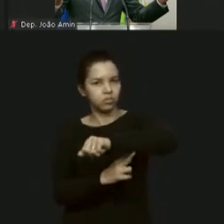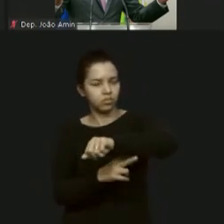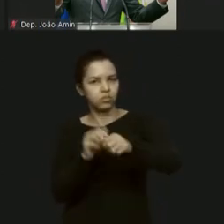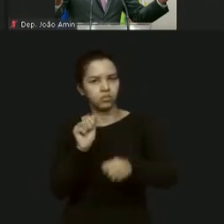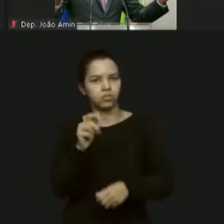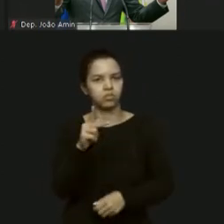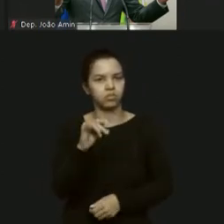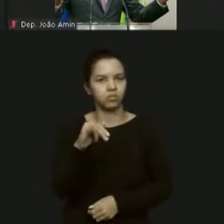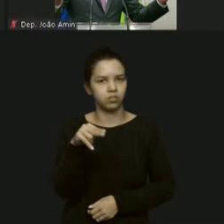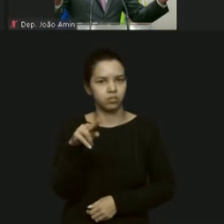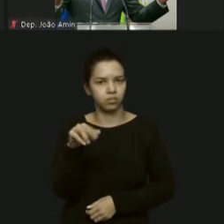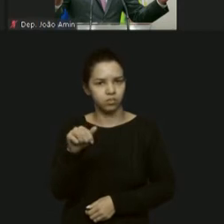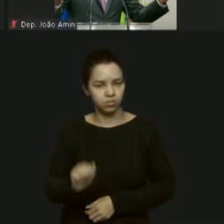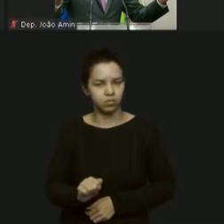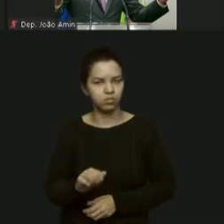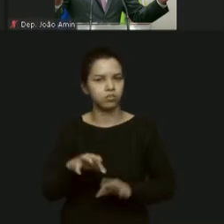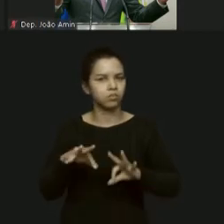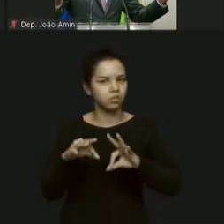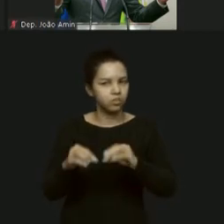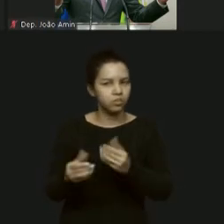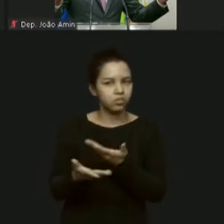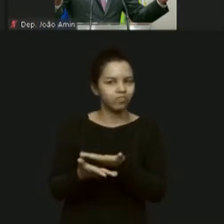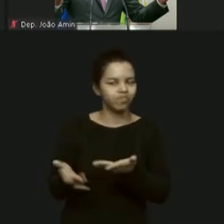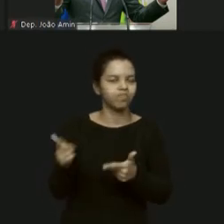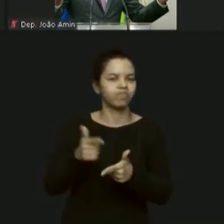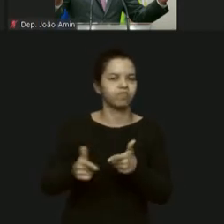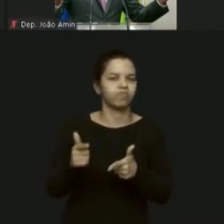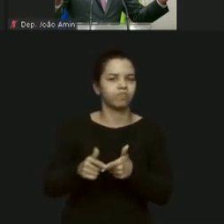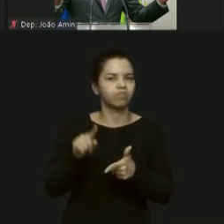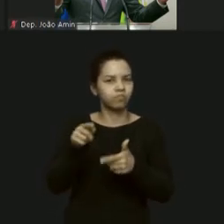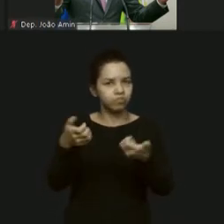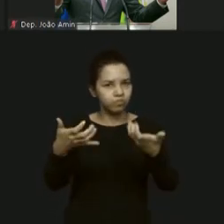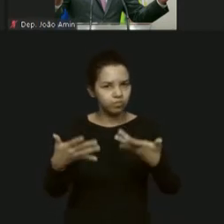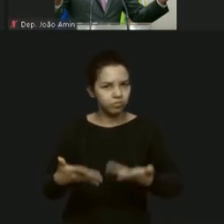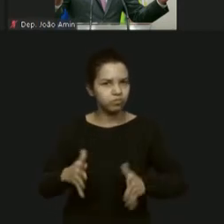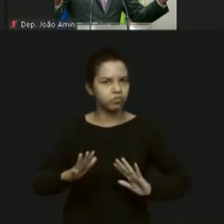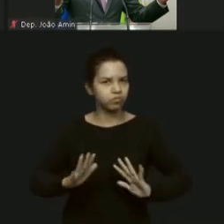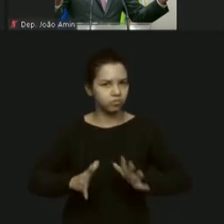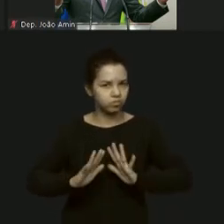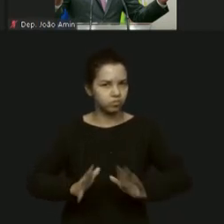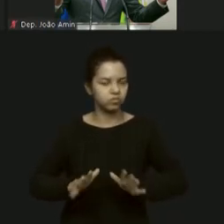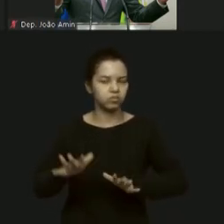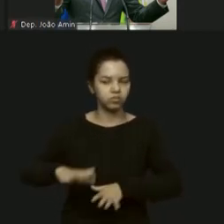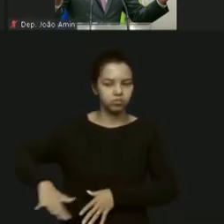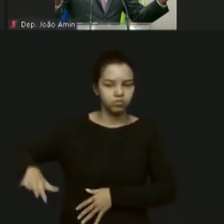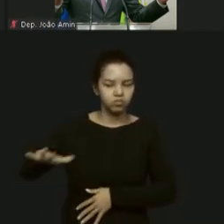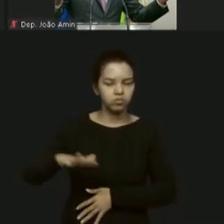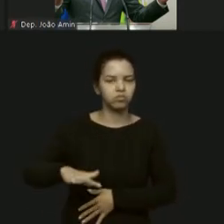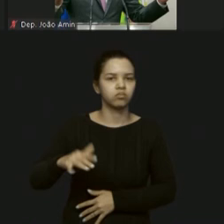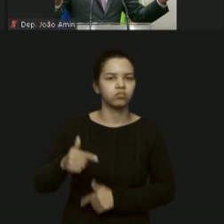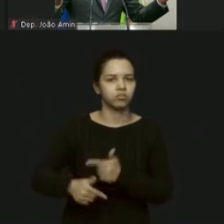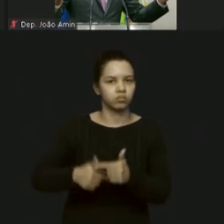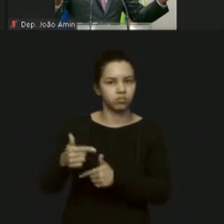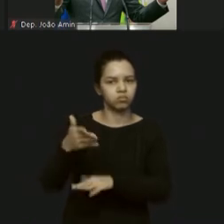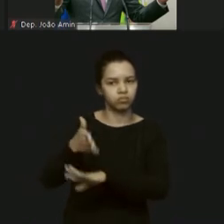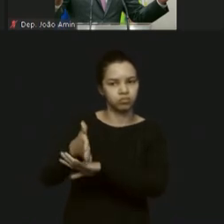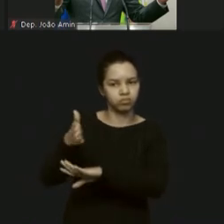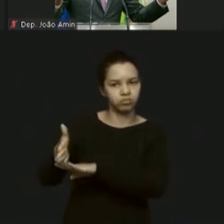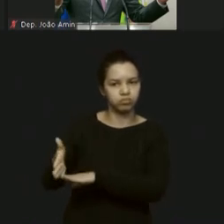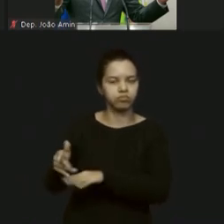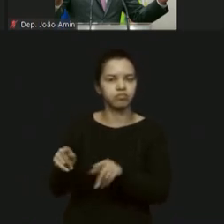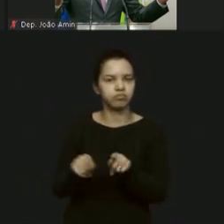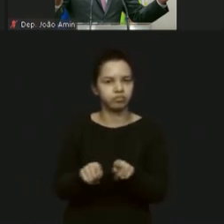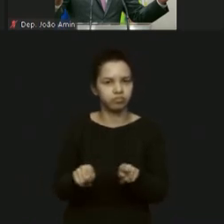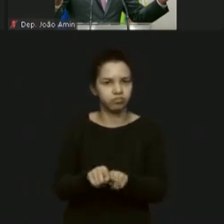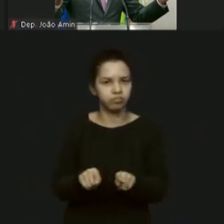essa situação que Vossa Excelência muito bem ilustrou por ser dessa região também, por estar sempre trabalhando nessa região também. Então,